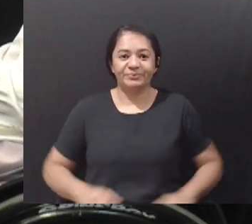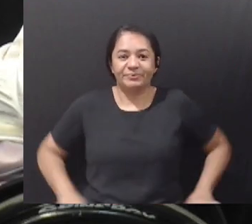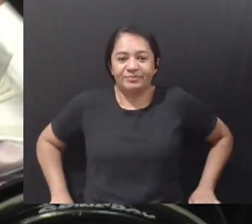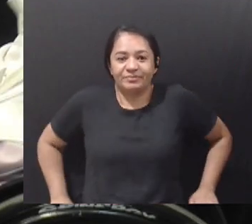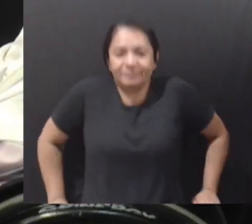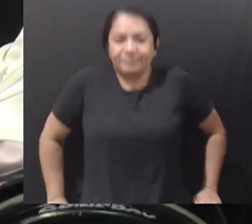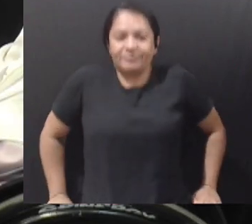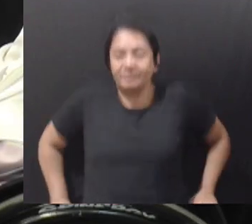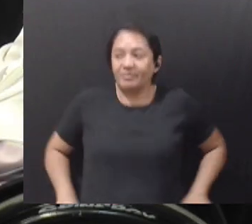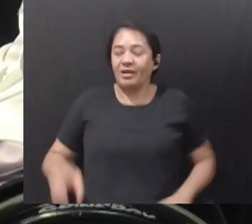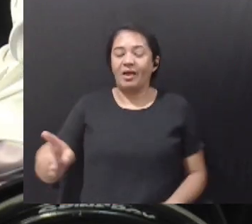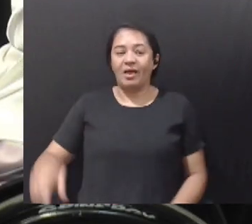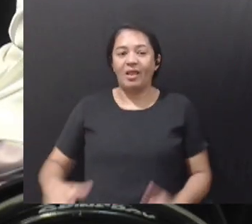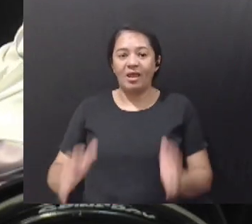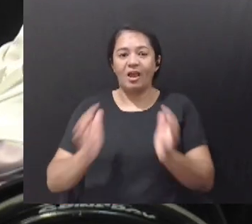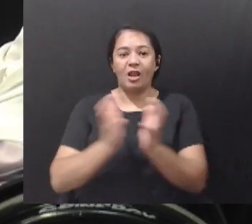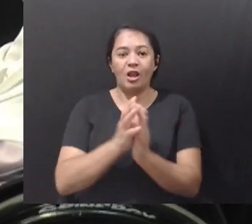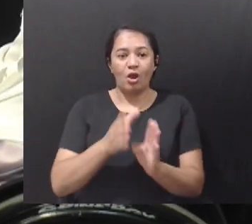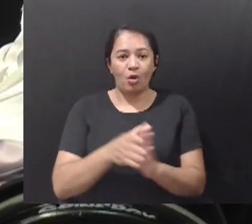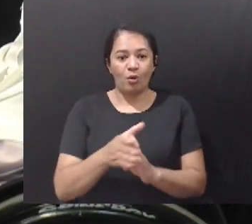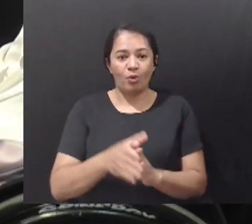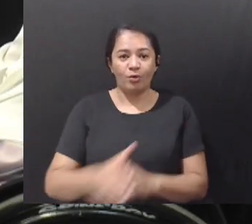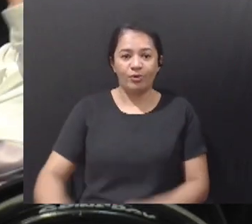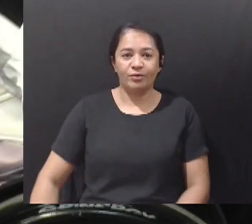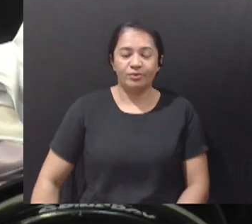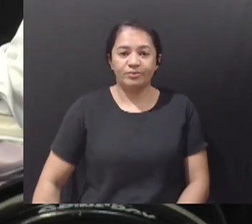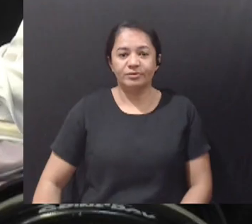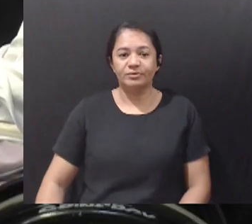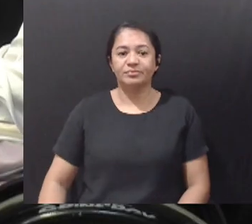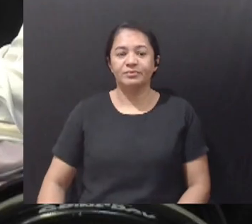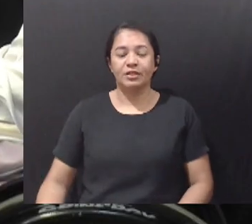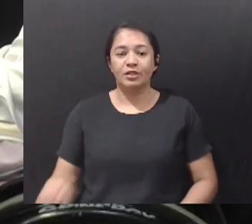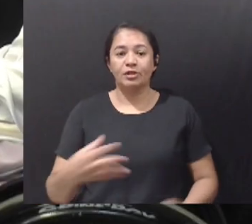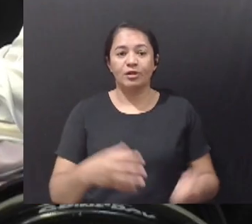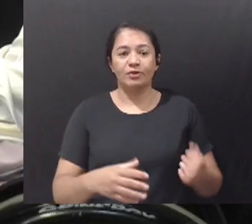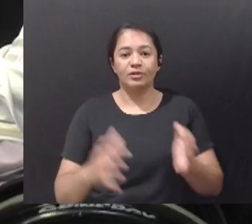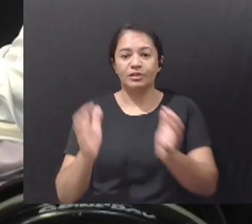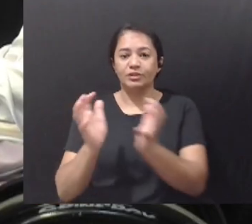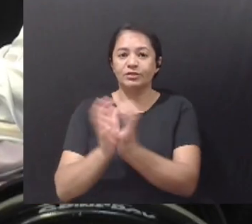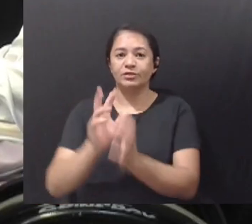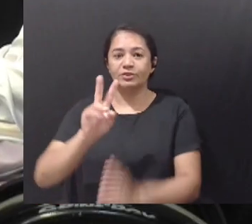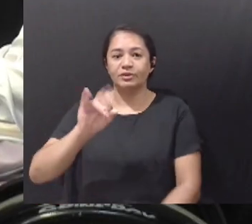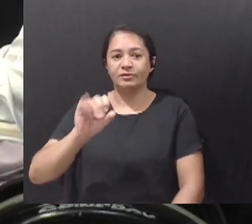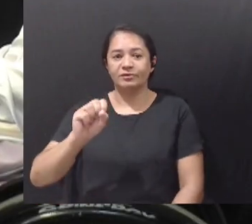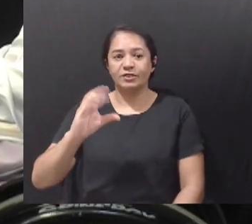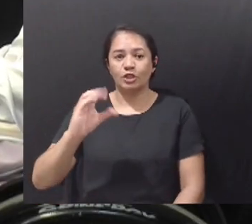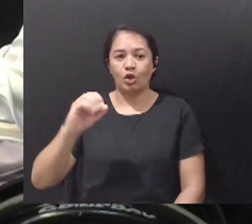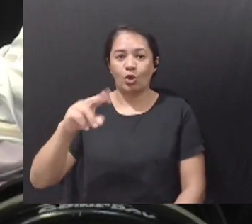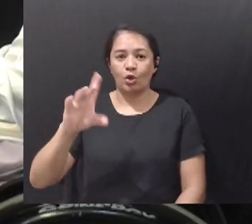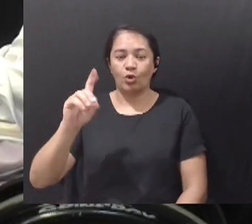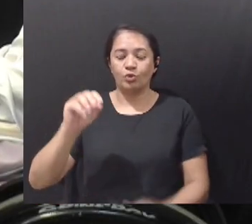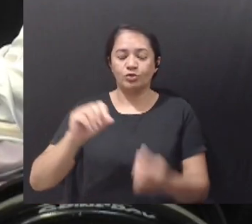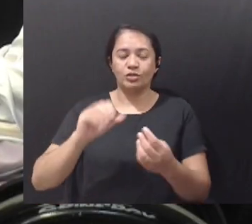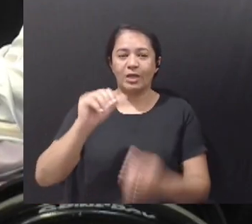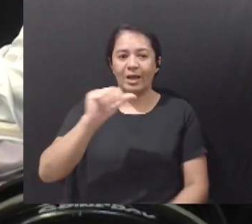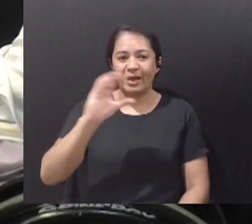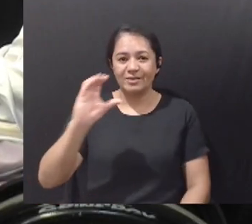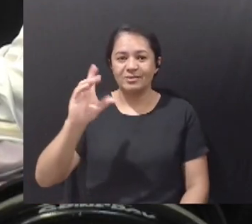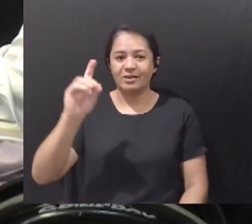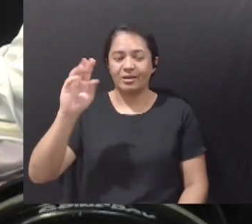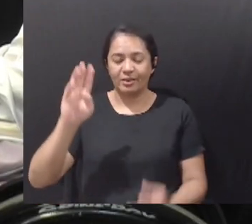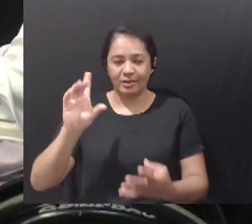conselheira da Agência USP de Inovação, da Fundação Visconde de Porto Seguro, da ACD, Dorina